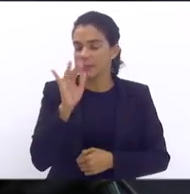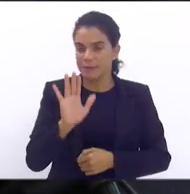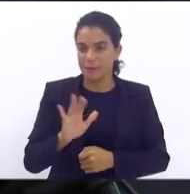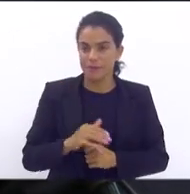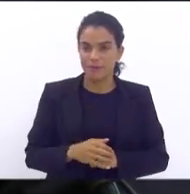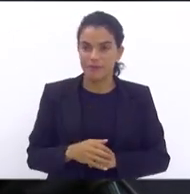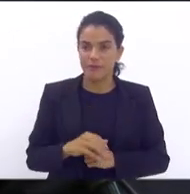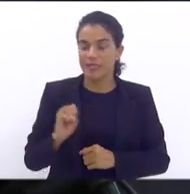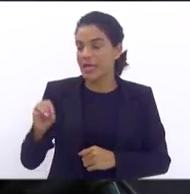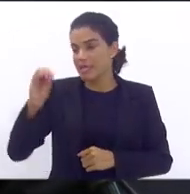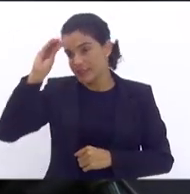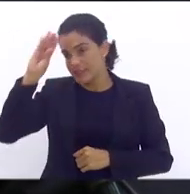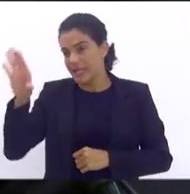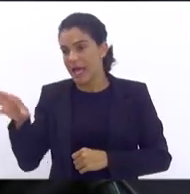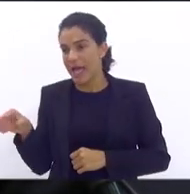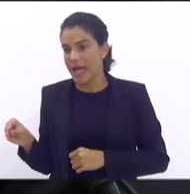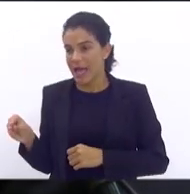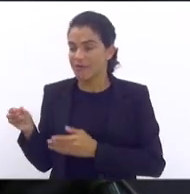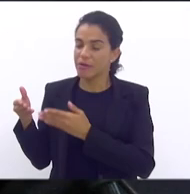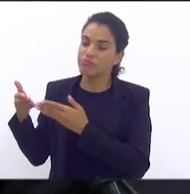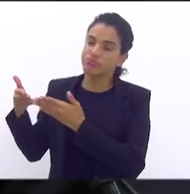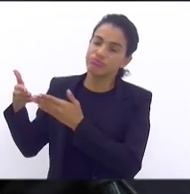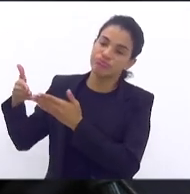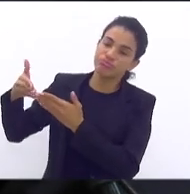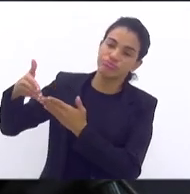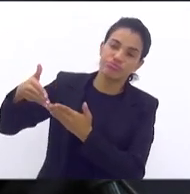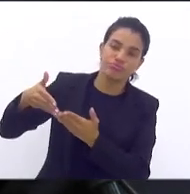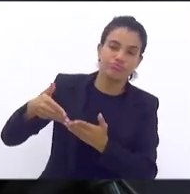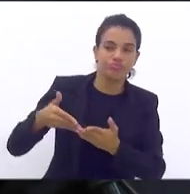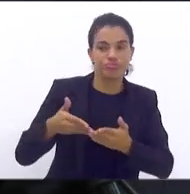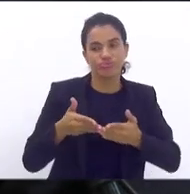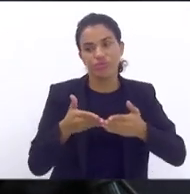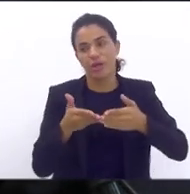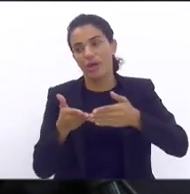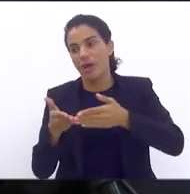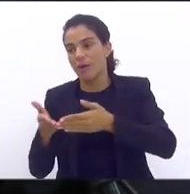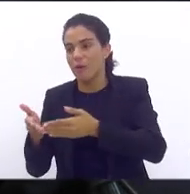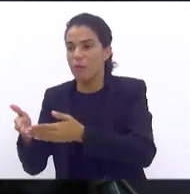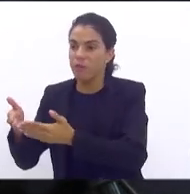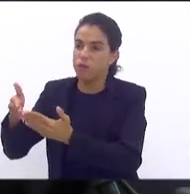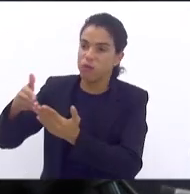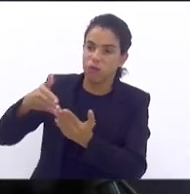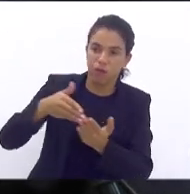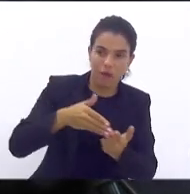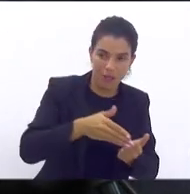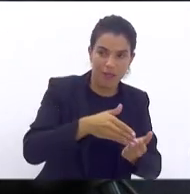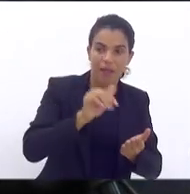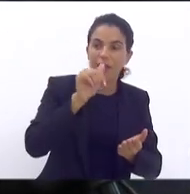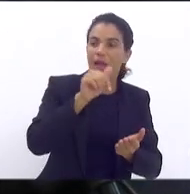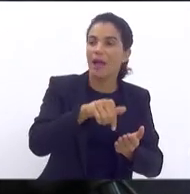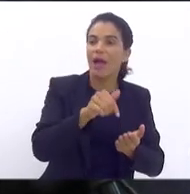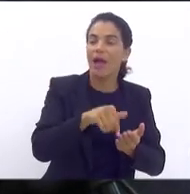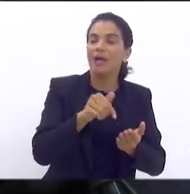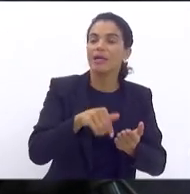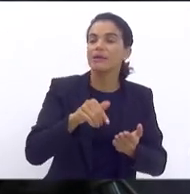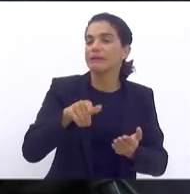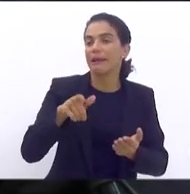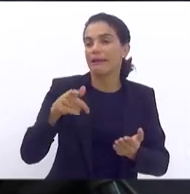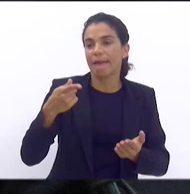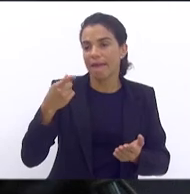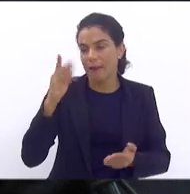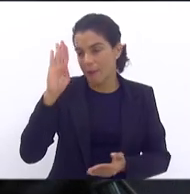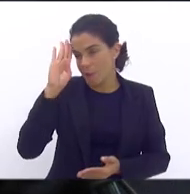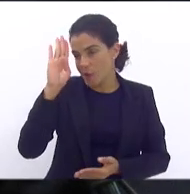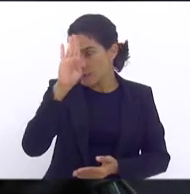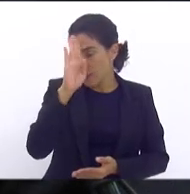se ela saiu da África, está navegando em água costeira até o Rio da Prata para parar no Porto de Buenos Aires, sei lá, qualquer coisa